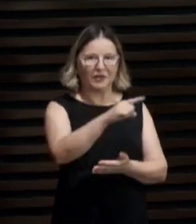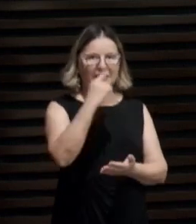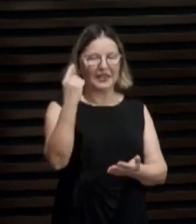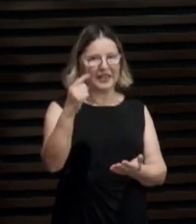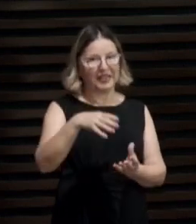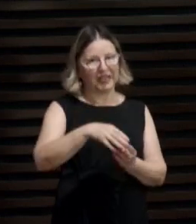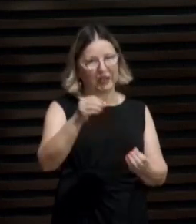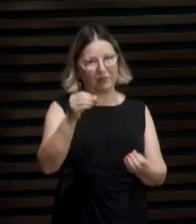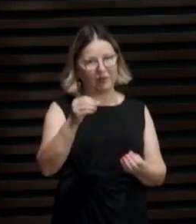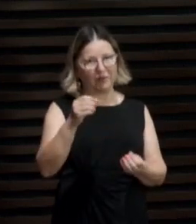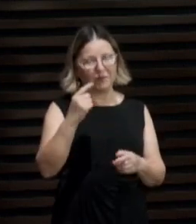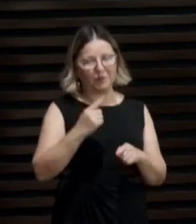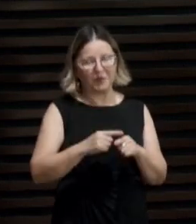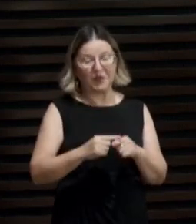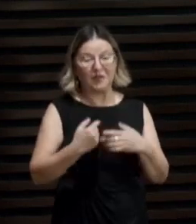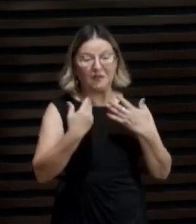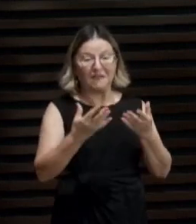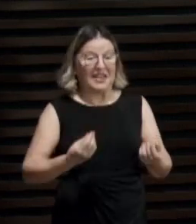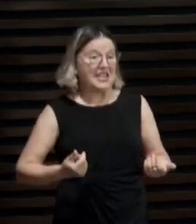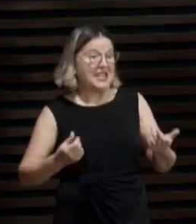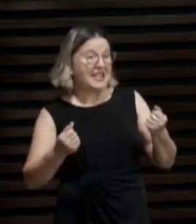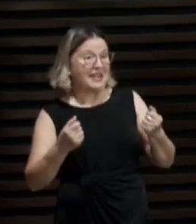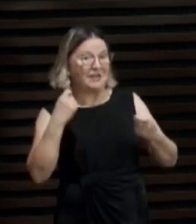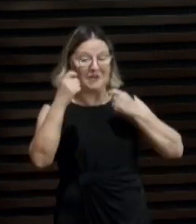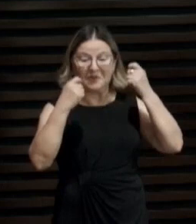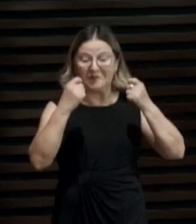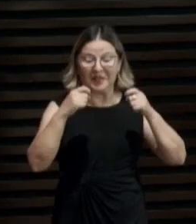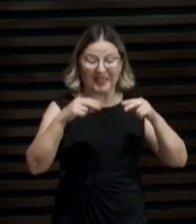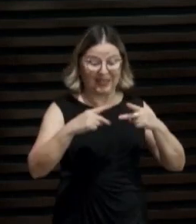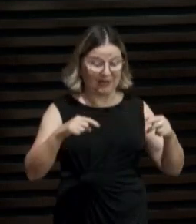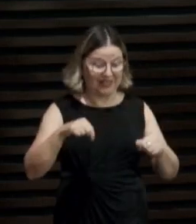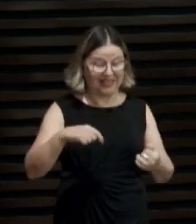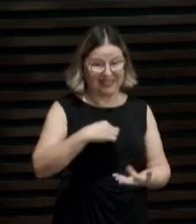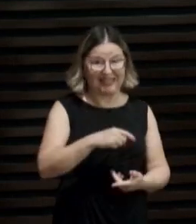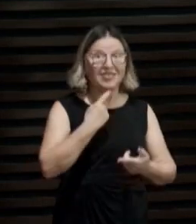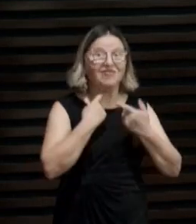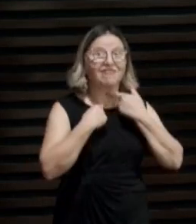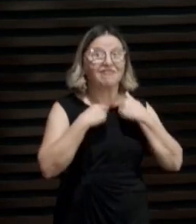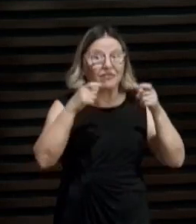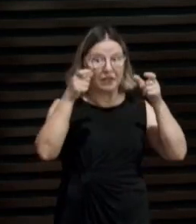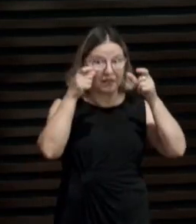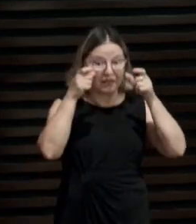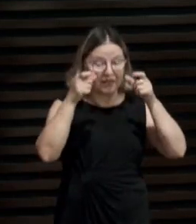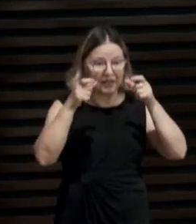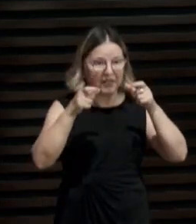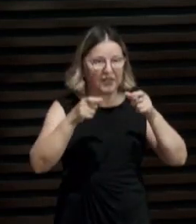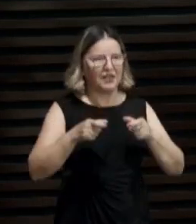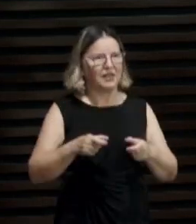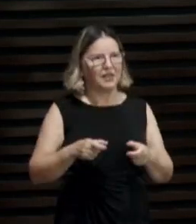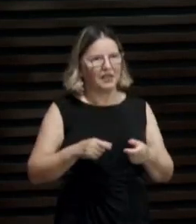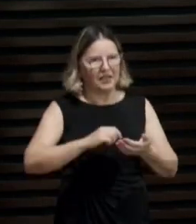das riquezas, as preocupações mundanas, as múltiplas cobiças que vão e sufocam a palavra de Deus e ela